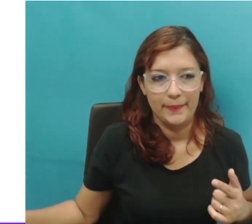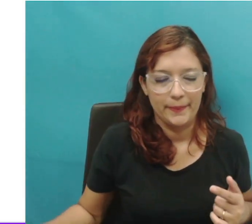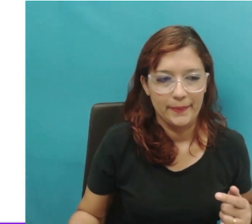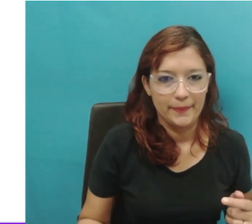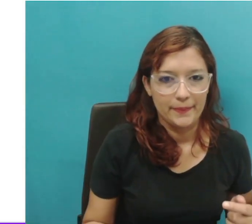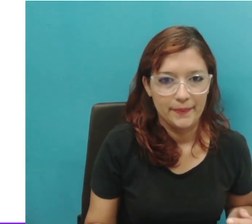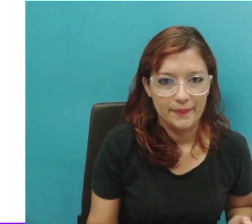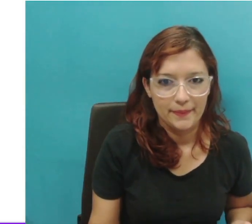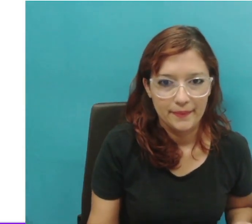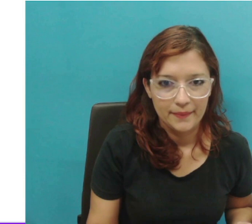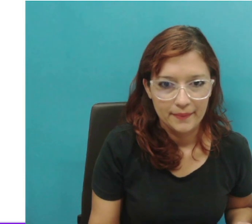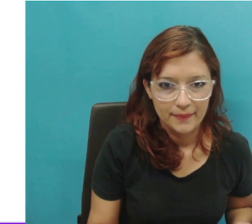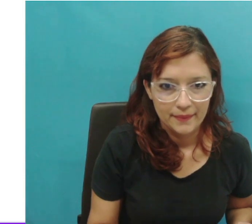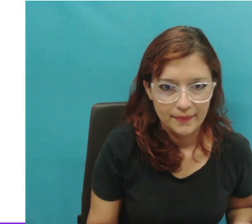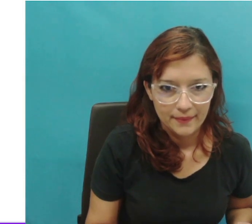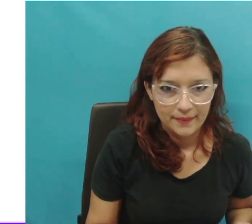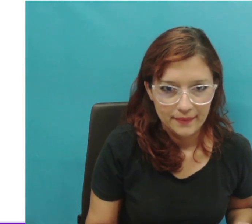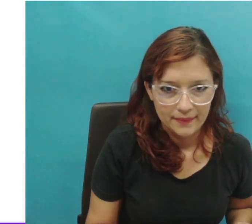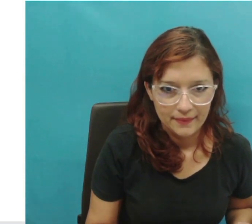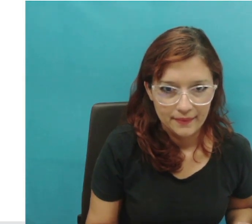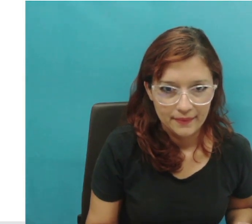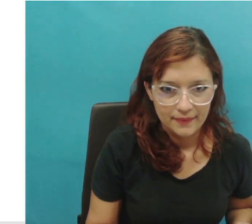Então,